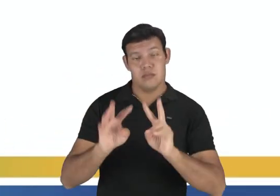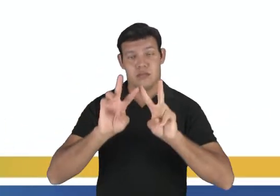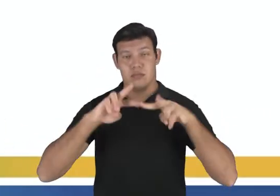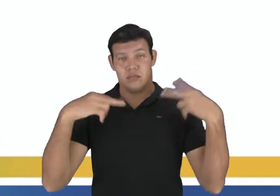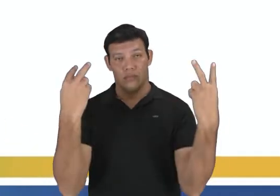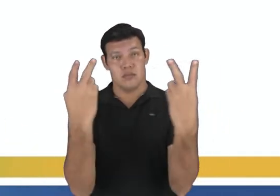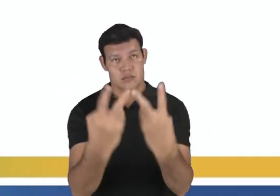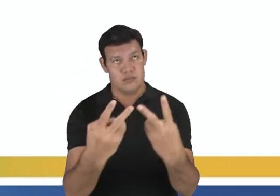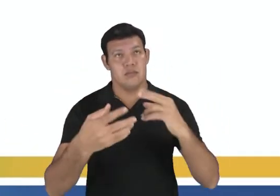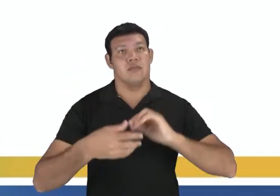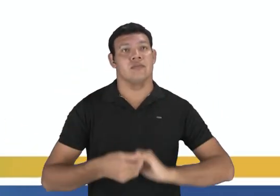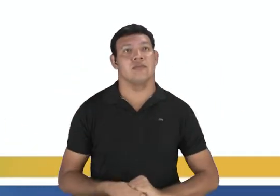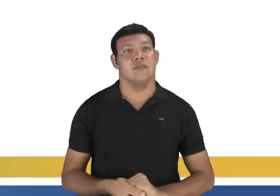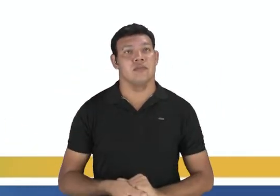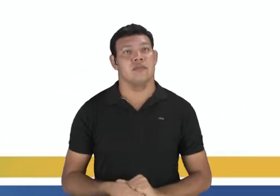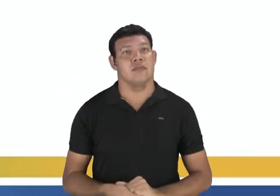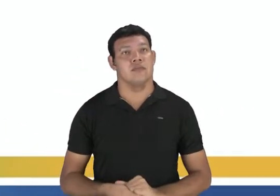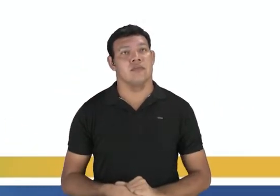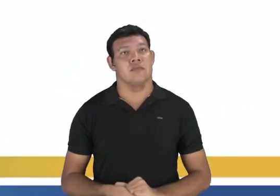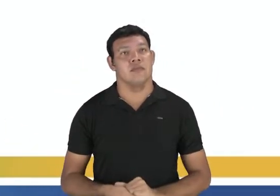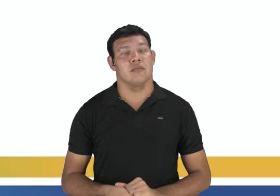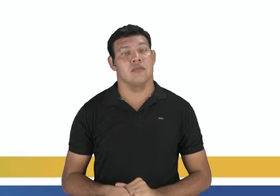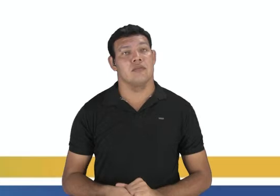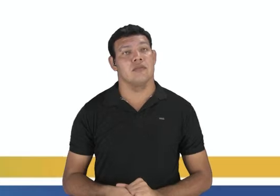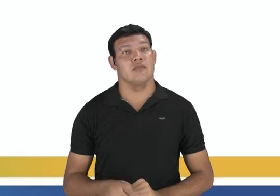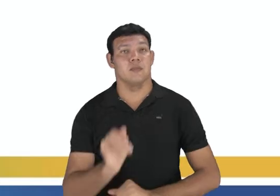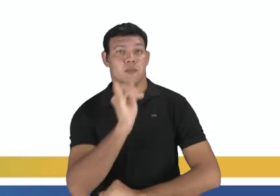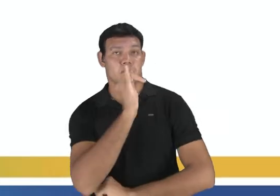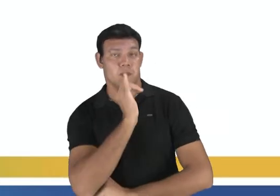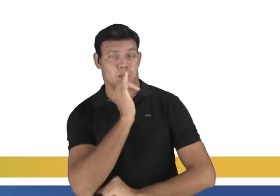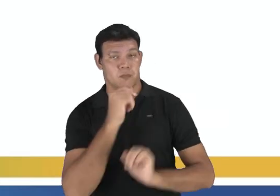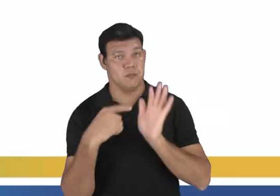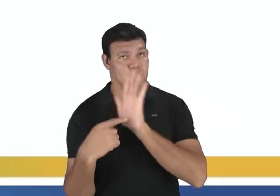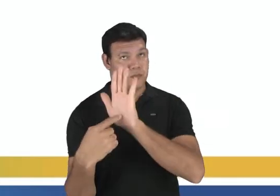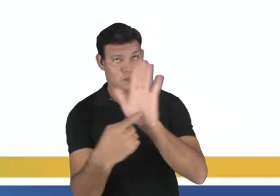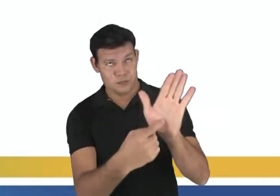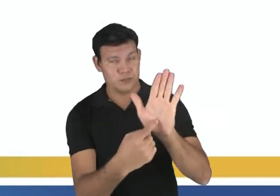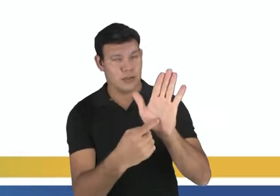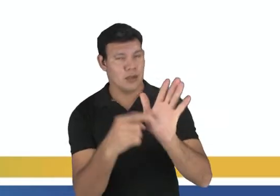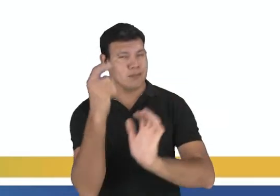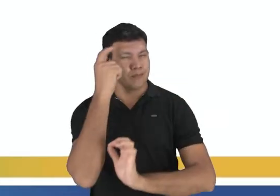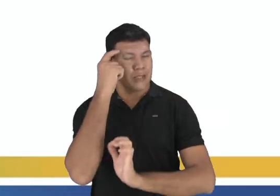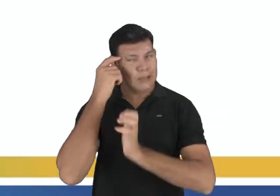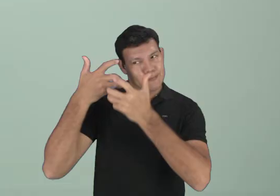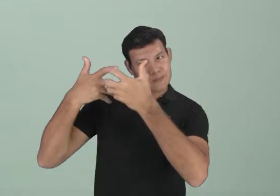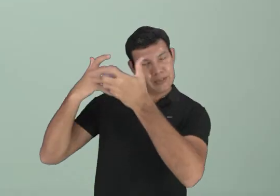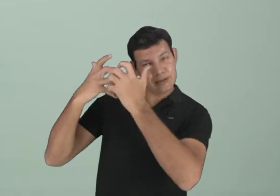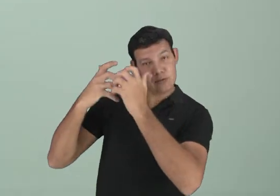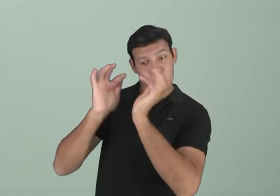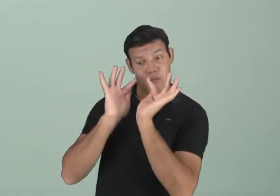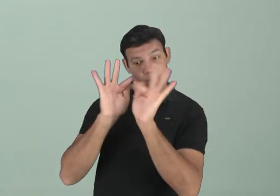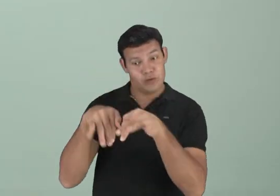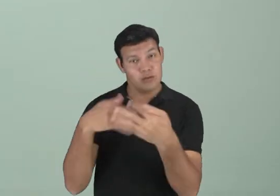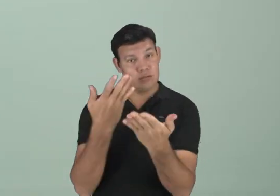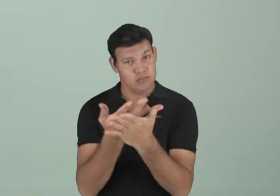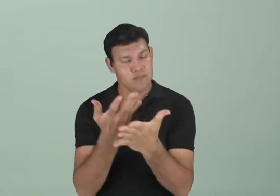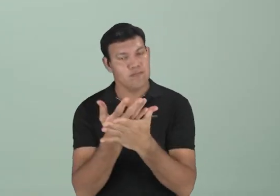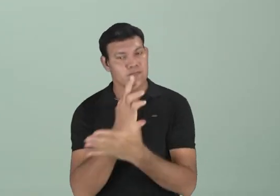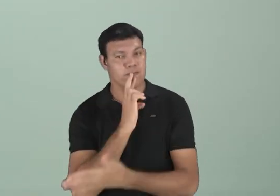de capacidade. Então, para isso eu trouxe um exemplo para que vocês pensem e ao final da aula